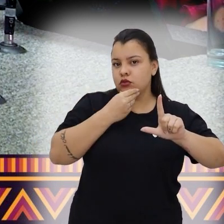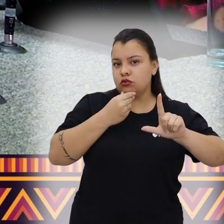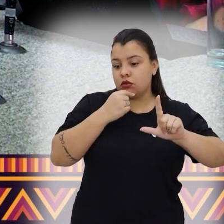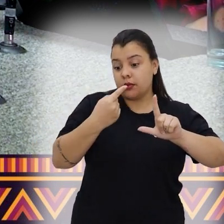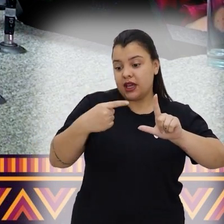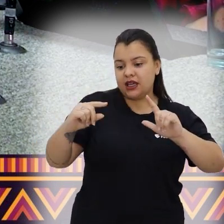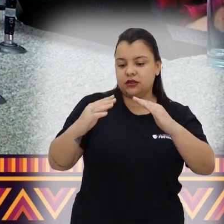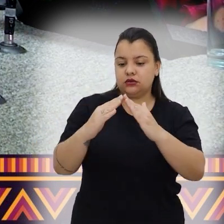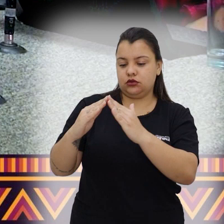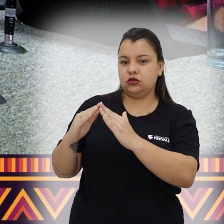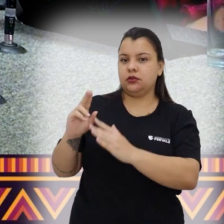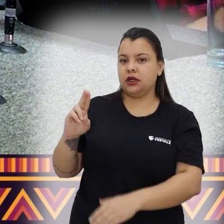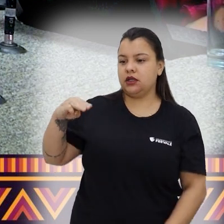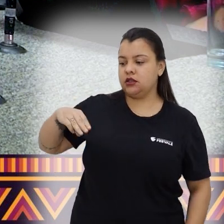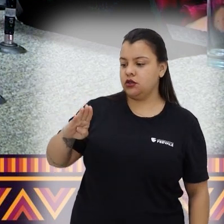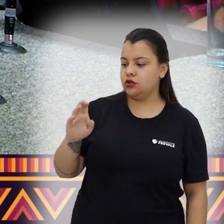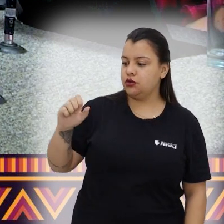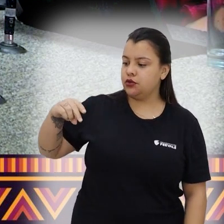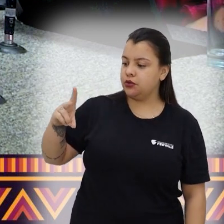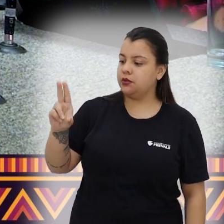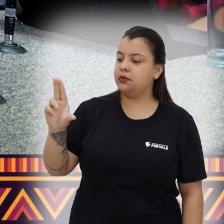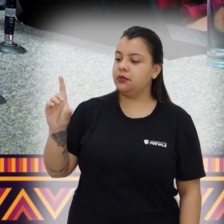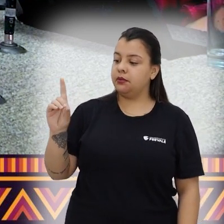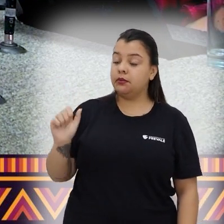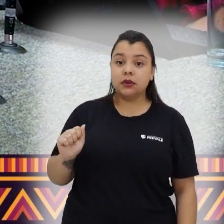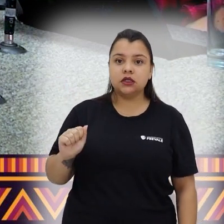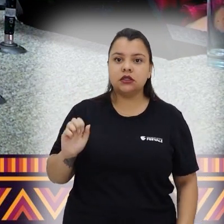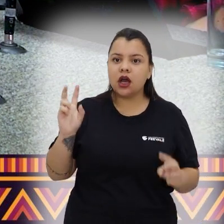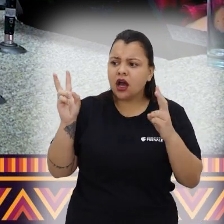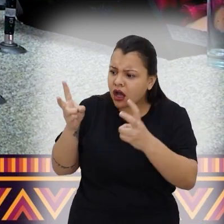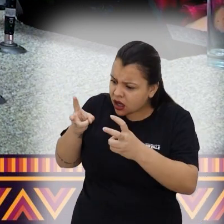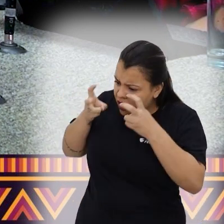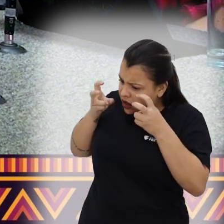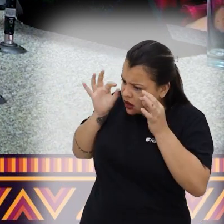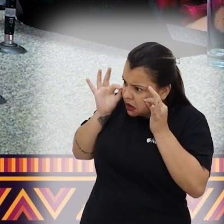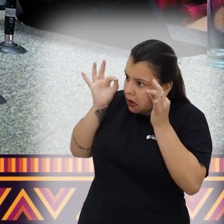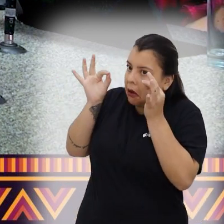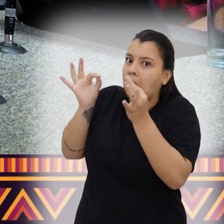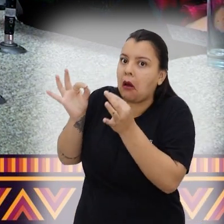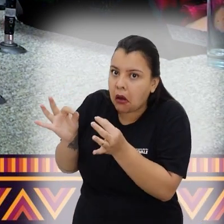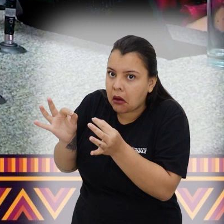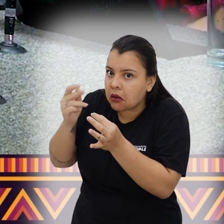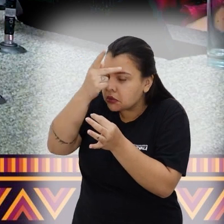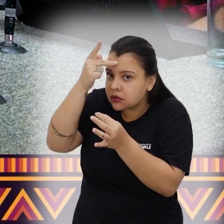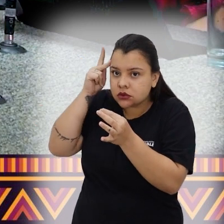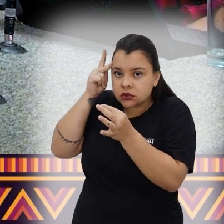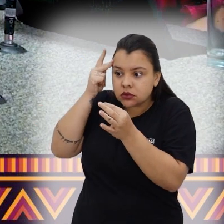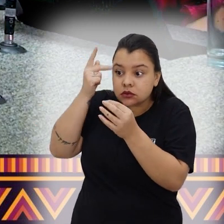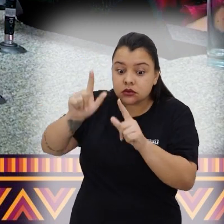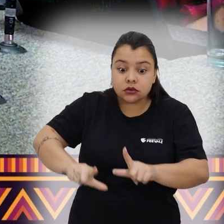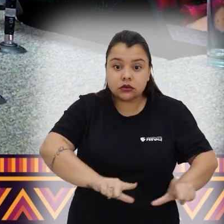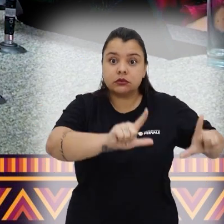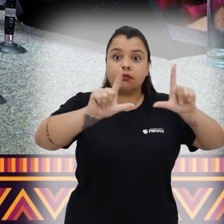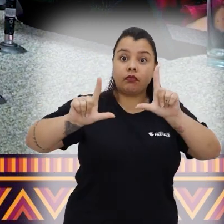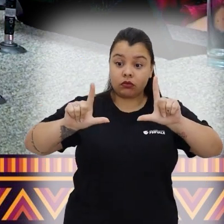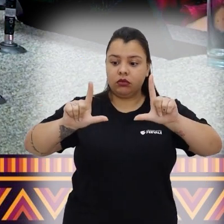casa de Umbanda, e aí essa cena chamou a atenção de tantas pessoas, porque ela estava sendo exposta em rede nacional, num